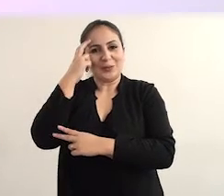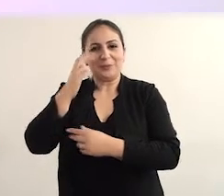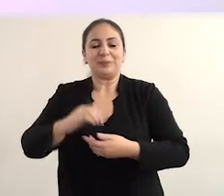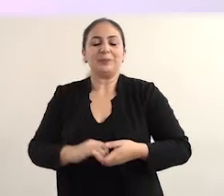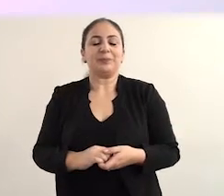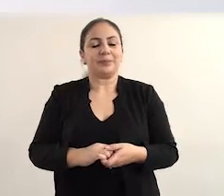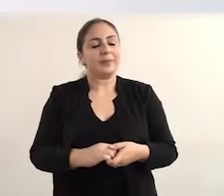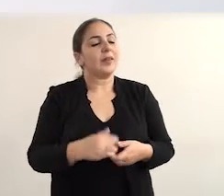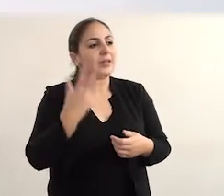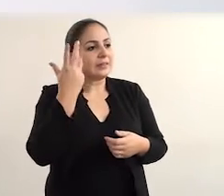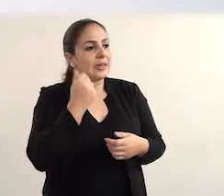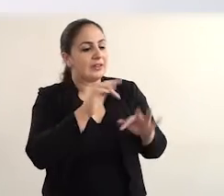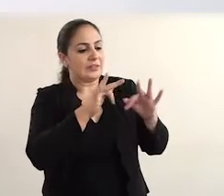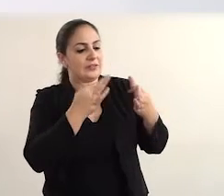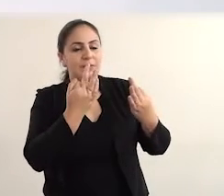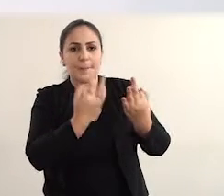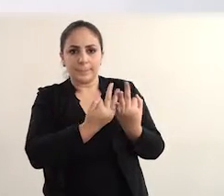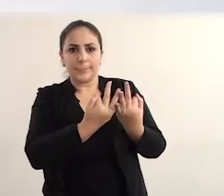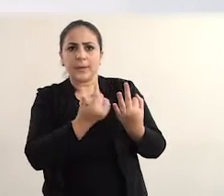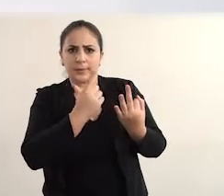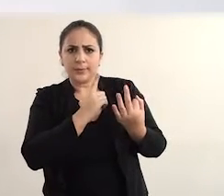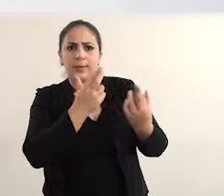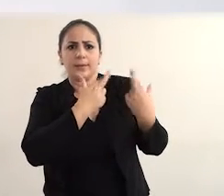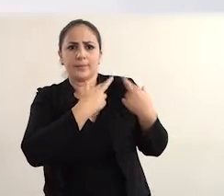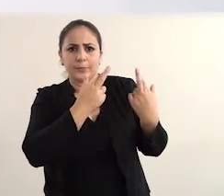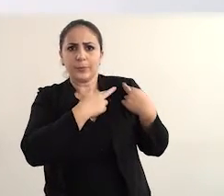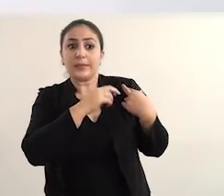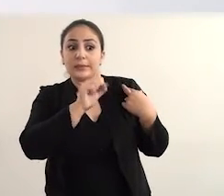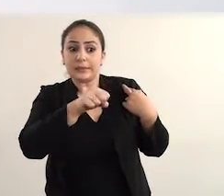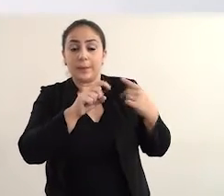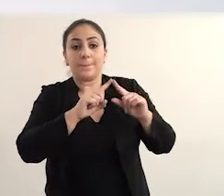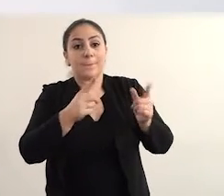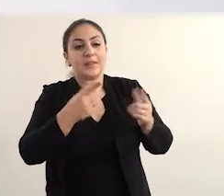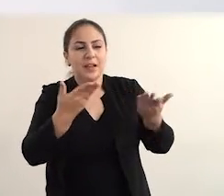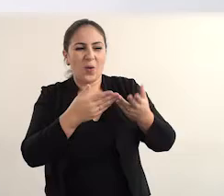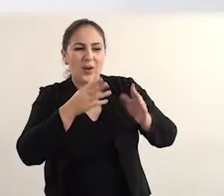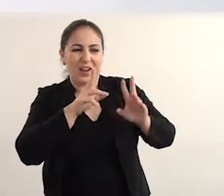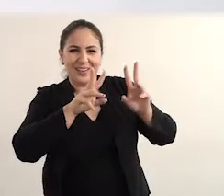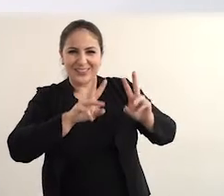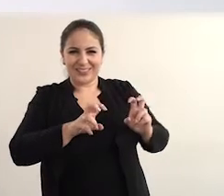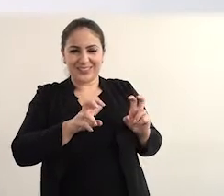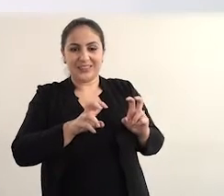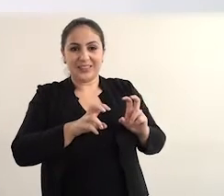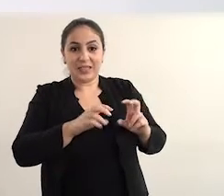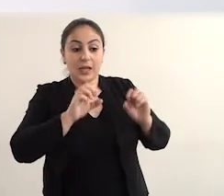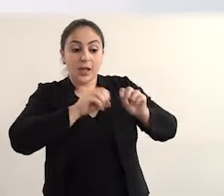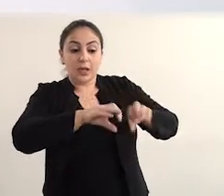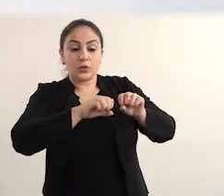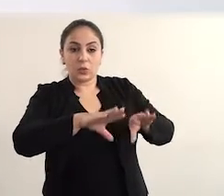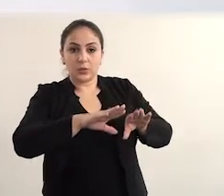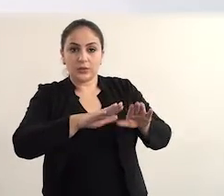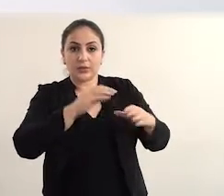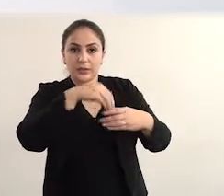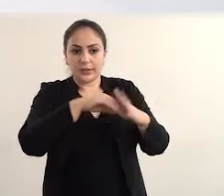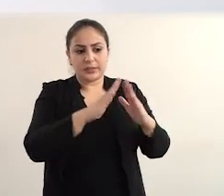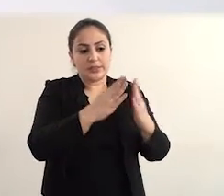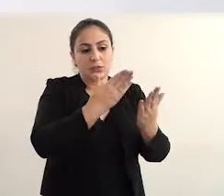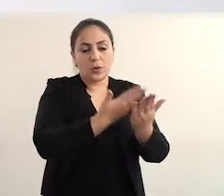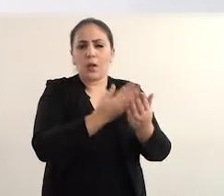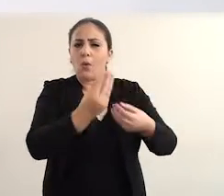Perfeito. Andréia, a família, então, tem essa responsabilidade, mas agora eu queria entrar na questão também da educação, das